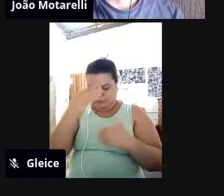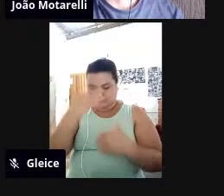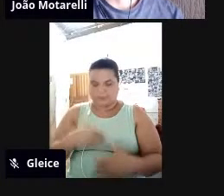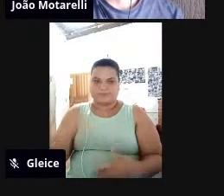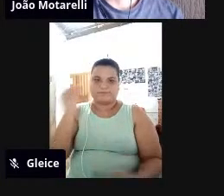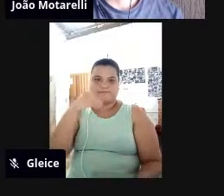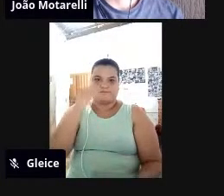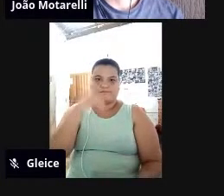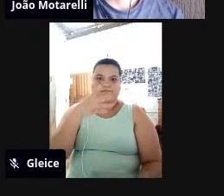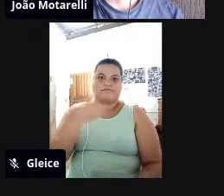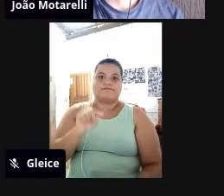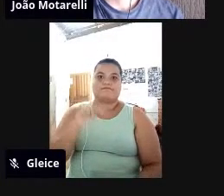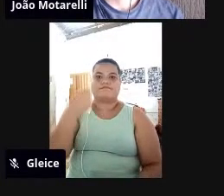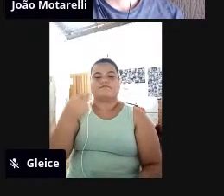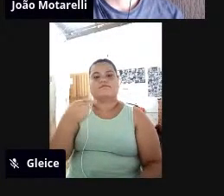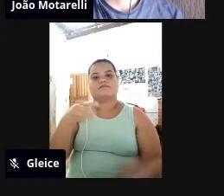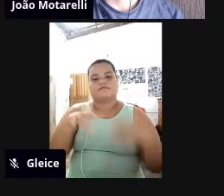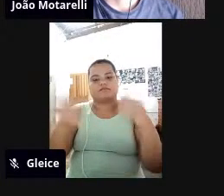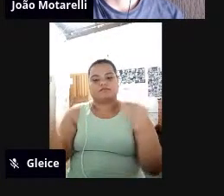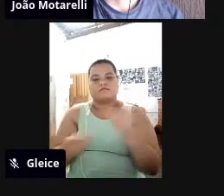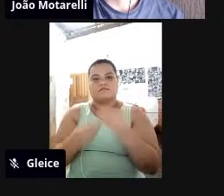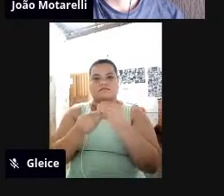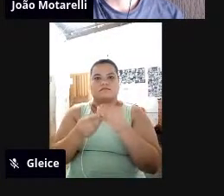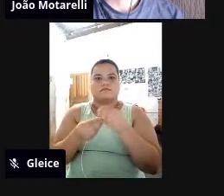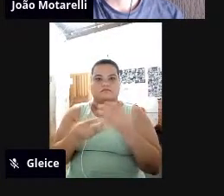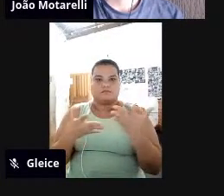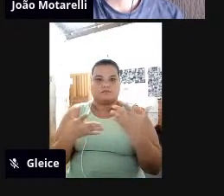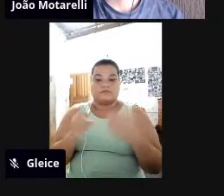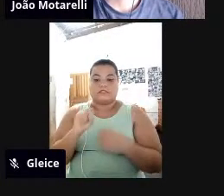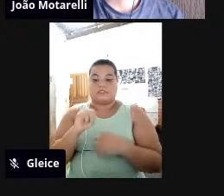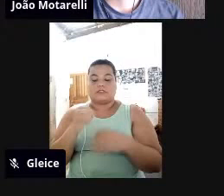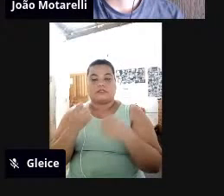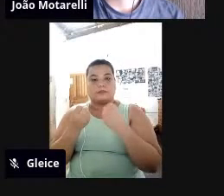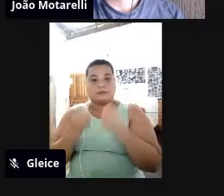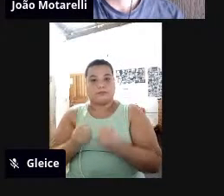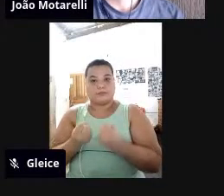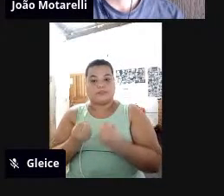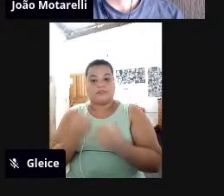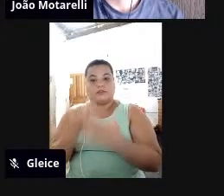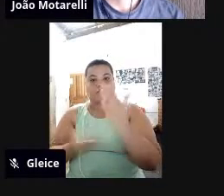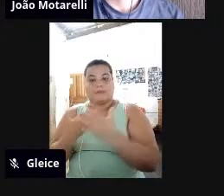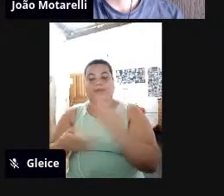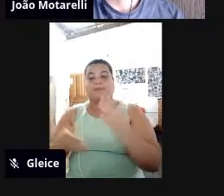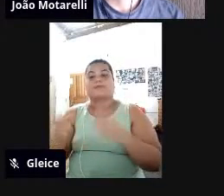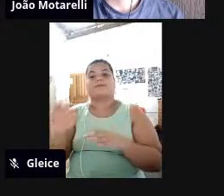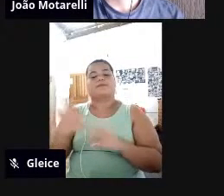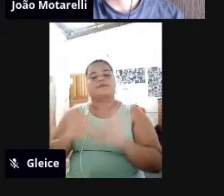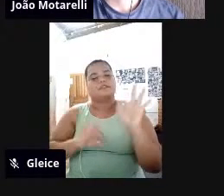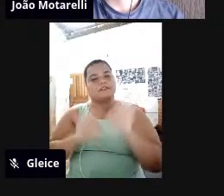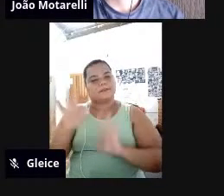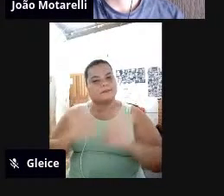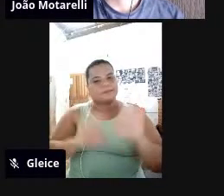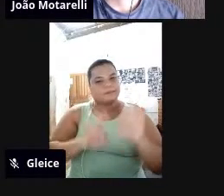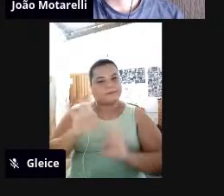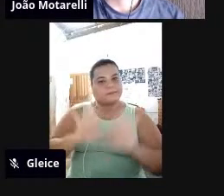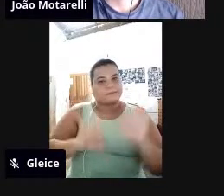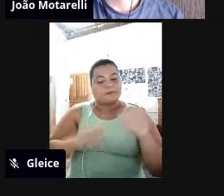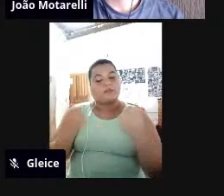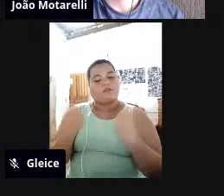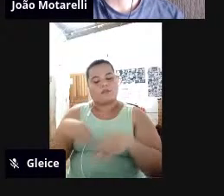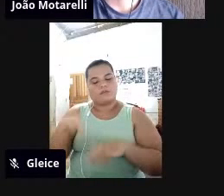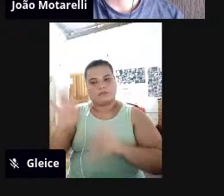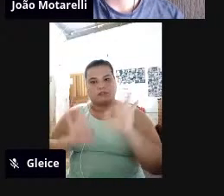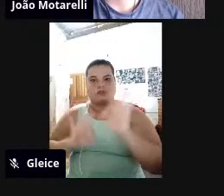Aqui ele complementa ainda, né, que quando a perda de peso é realmente necessária, ela deve ser programada para ocorrer na fase base de treinamento ou fora da competição